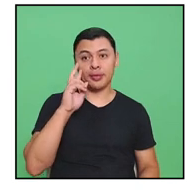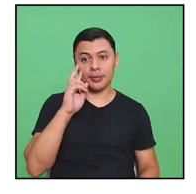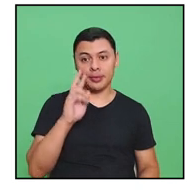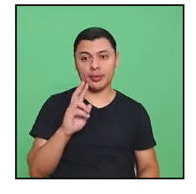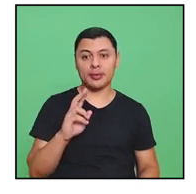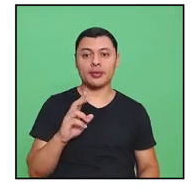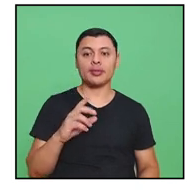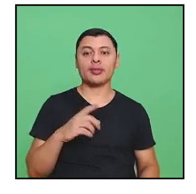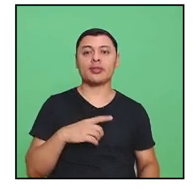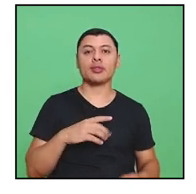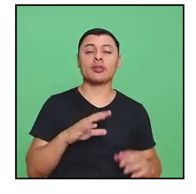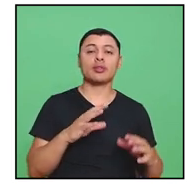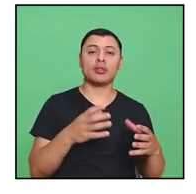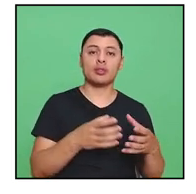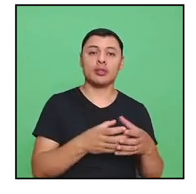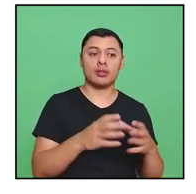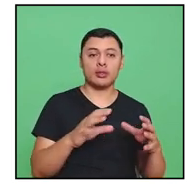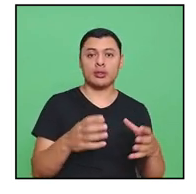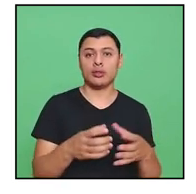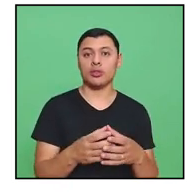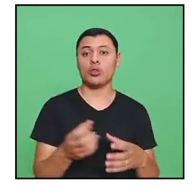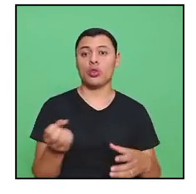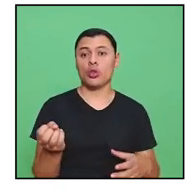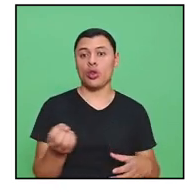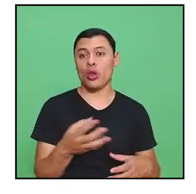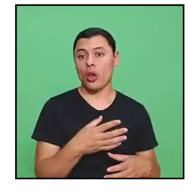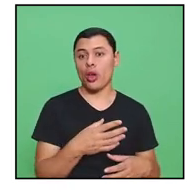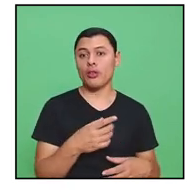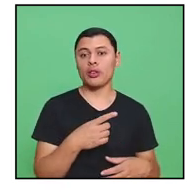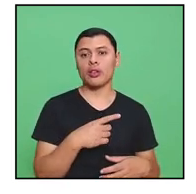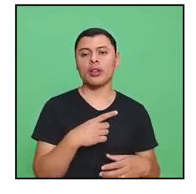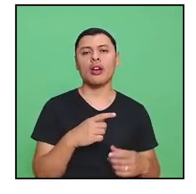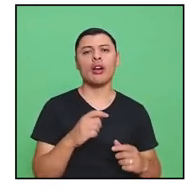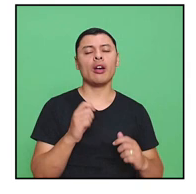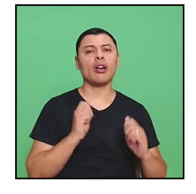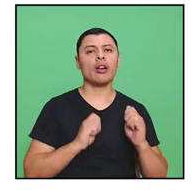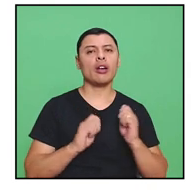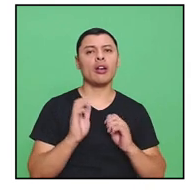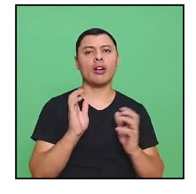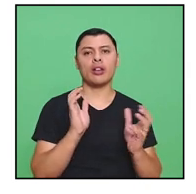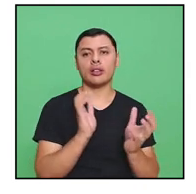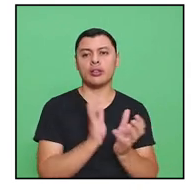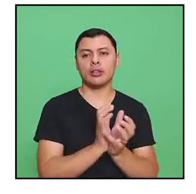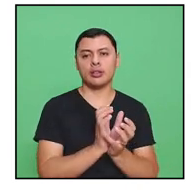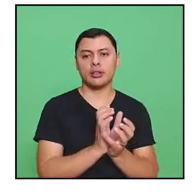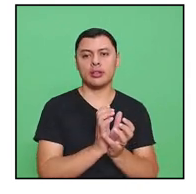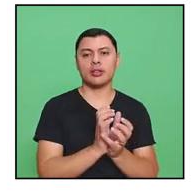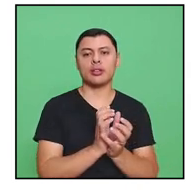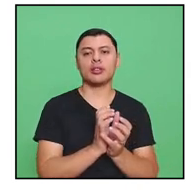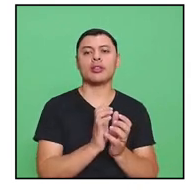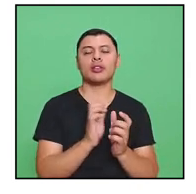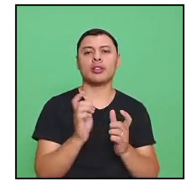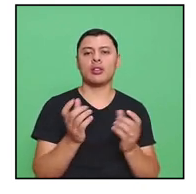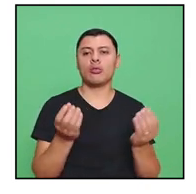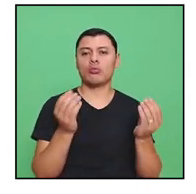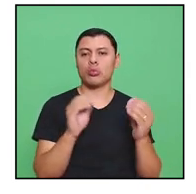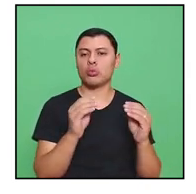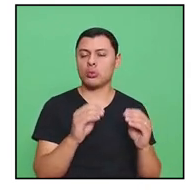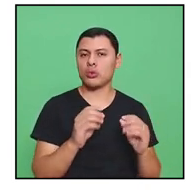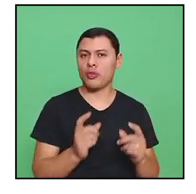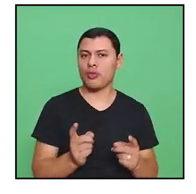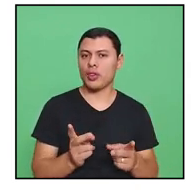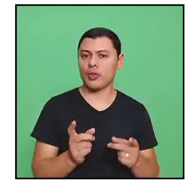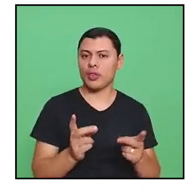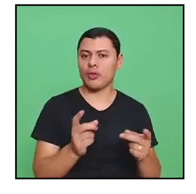comunidades novas que estão surgindo, como, por exemplo, das artistas que publicam, vendem e trocam